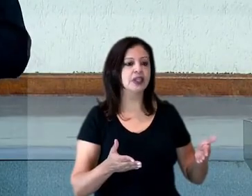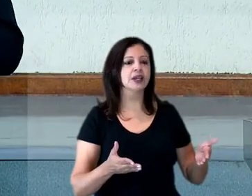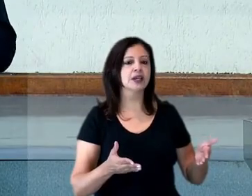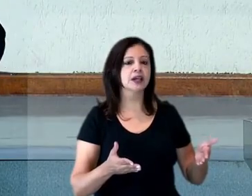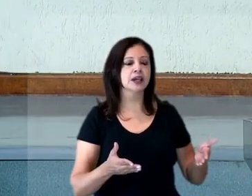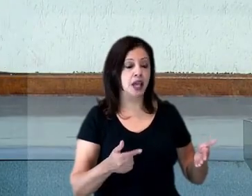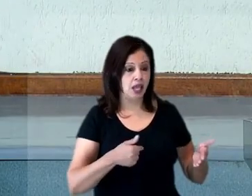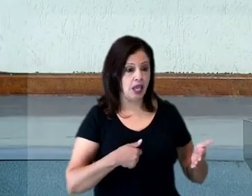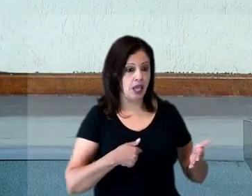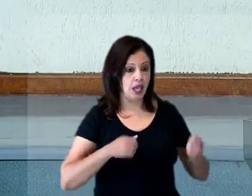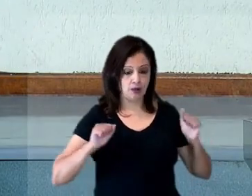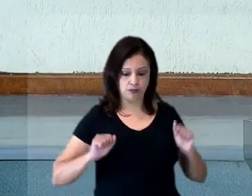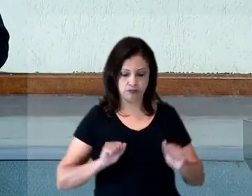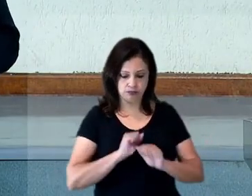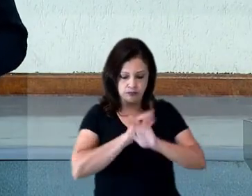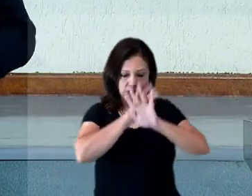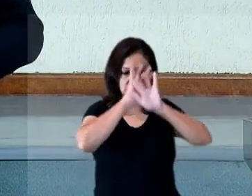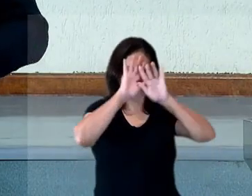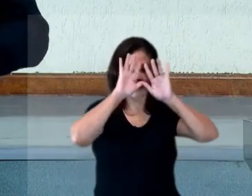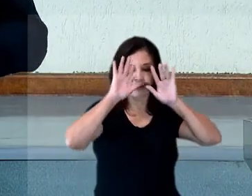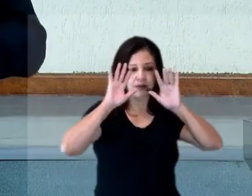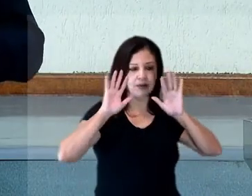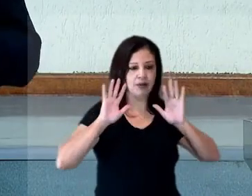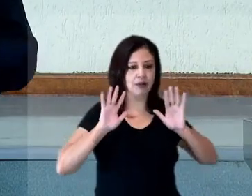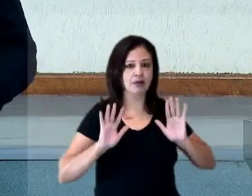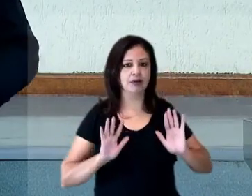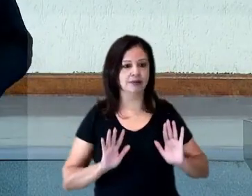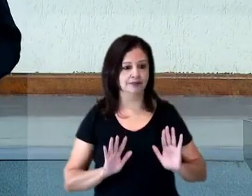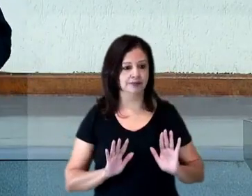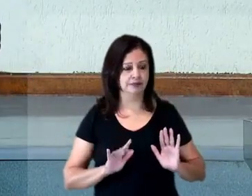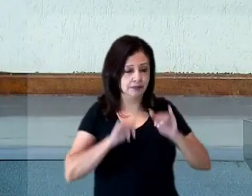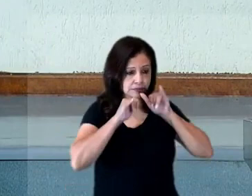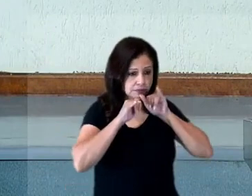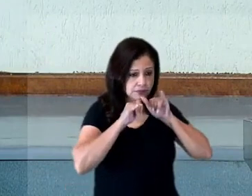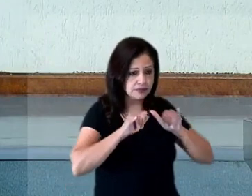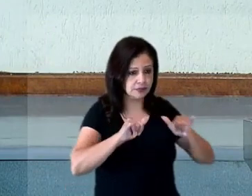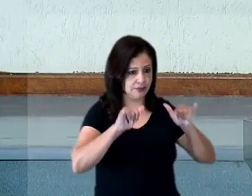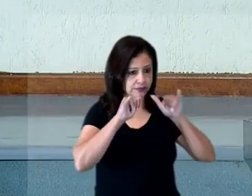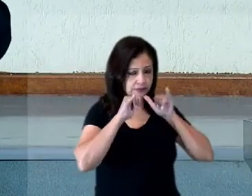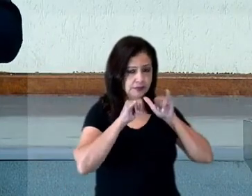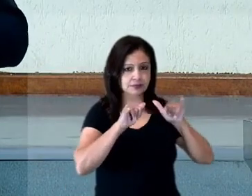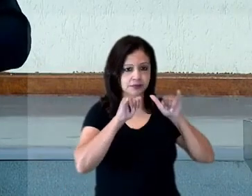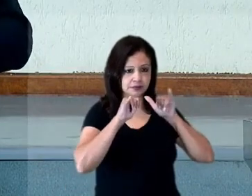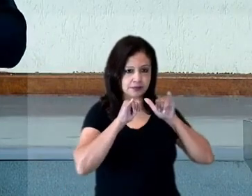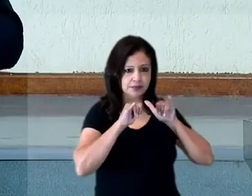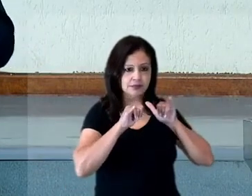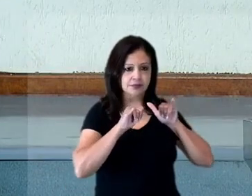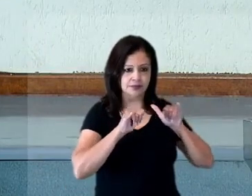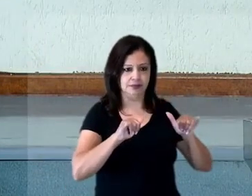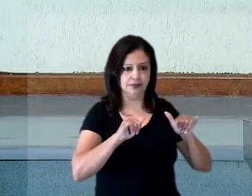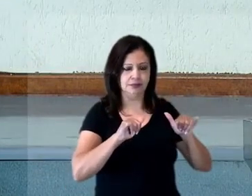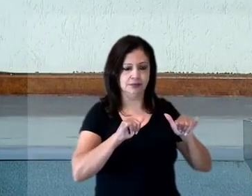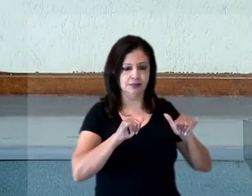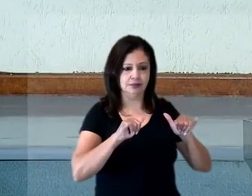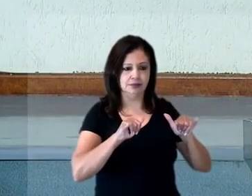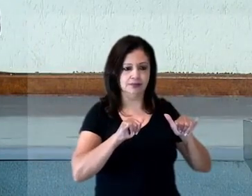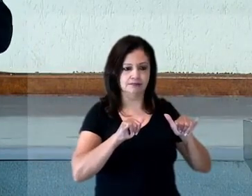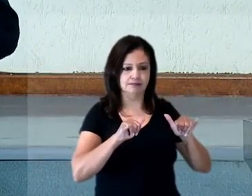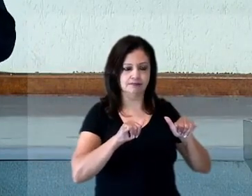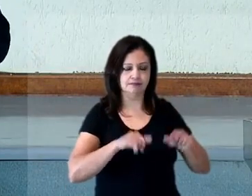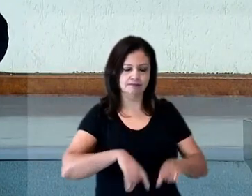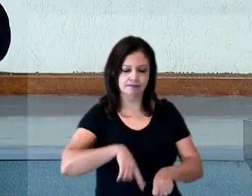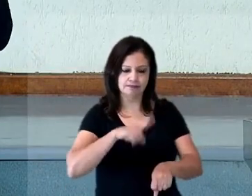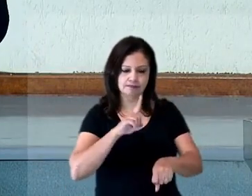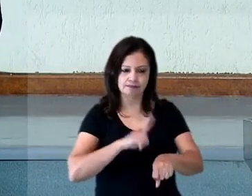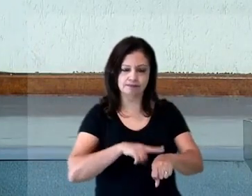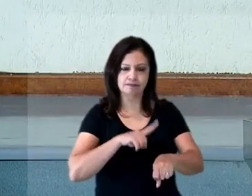glorificado. Então, Jesus, ele declara de uma forma muito enfática que naquele